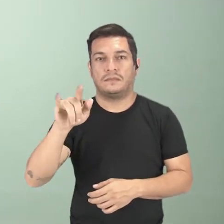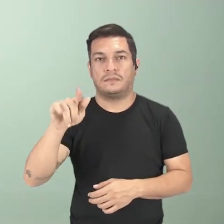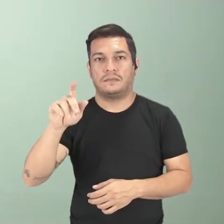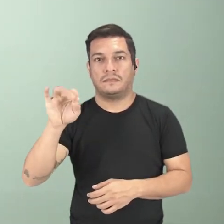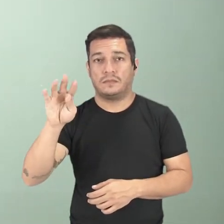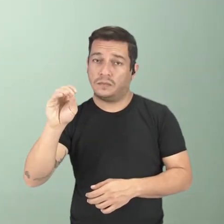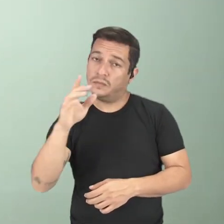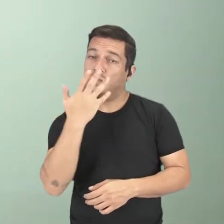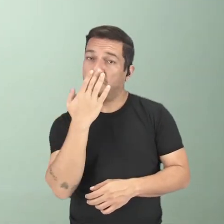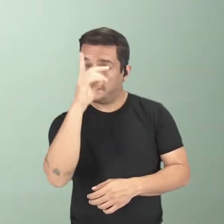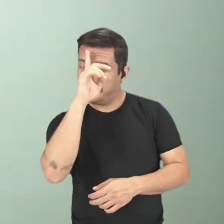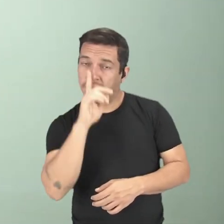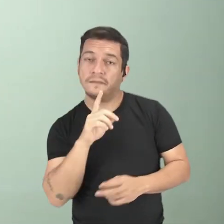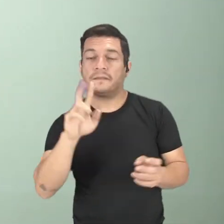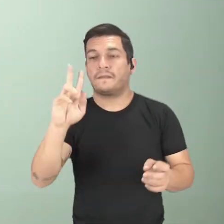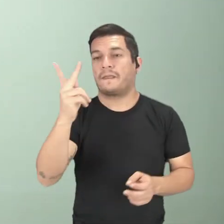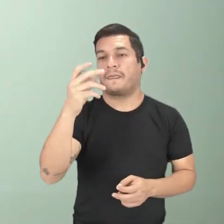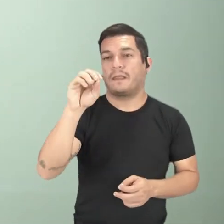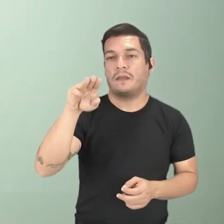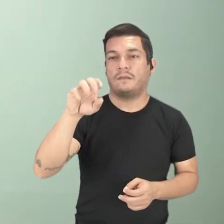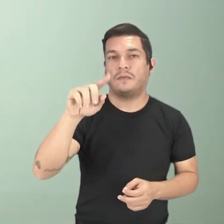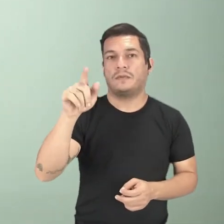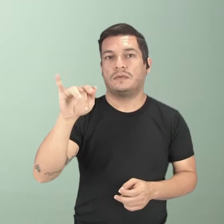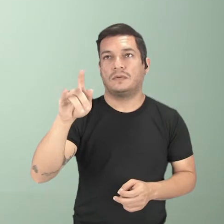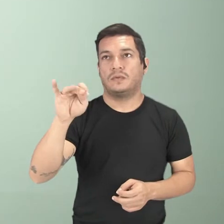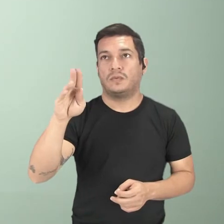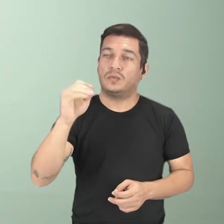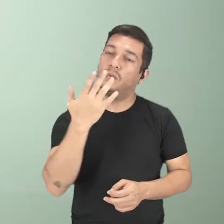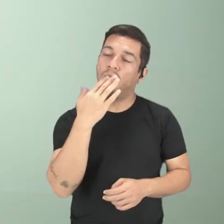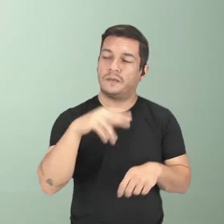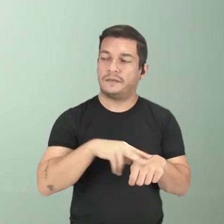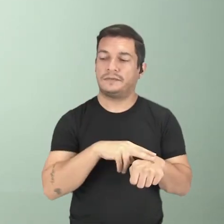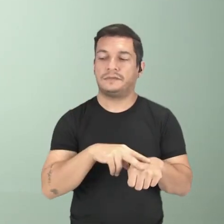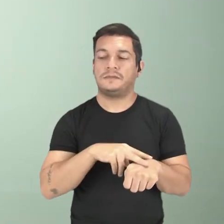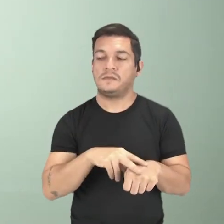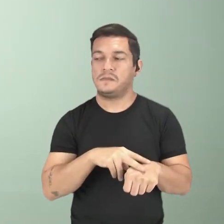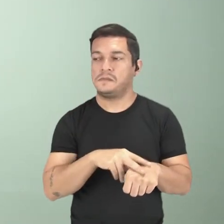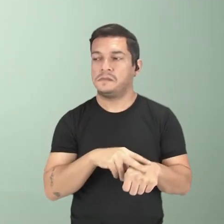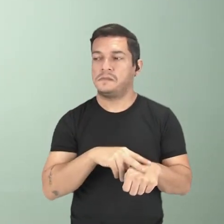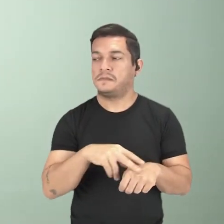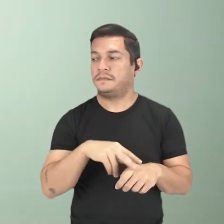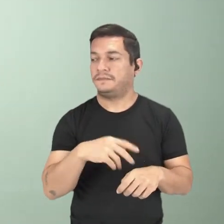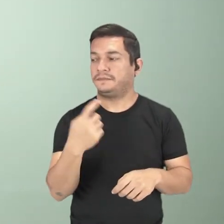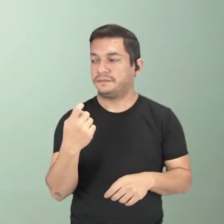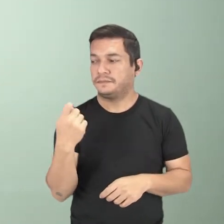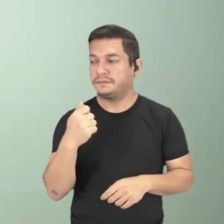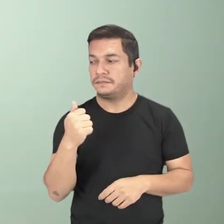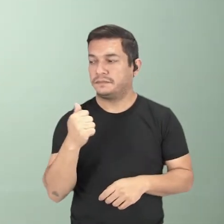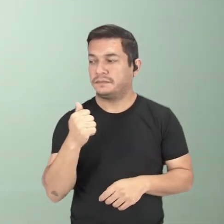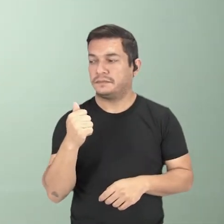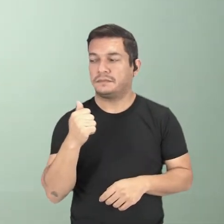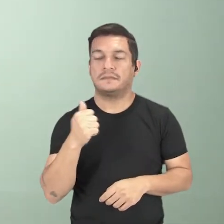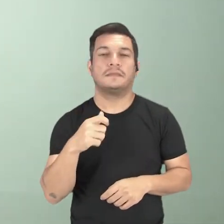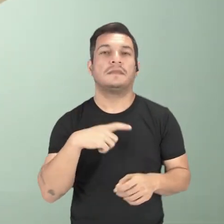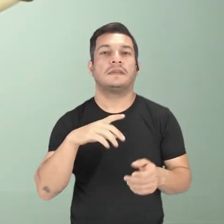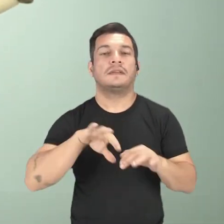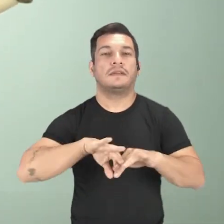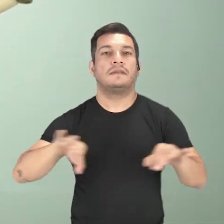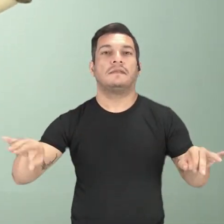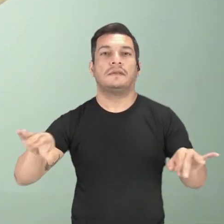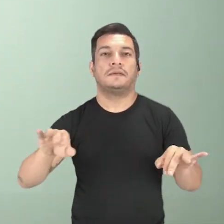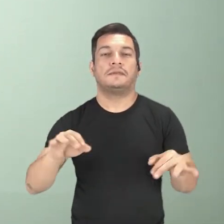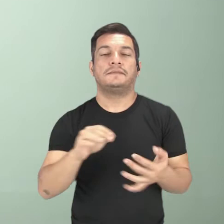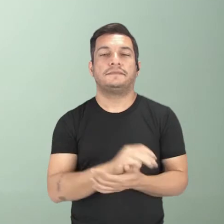cor amarela, e homozigoto recessivo, cor verde. Então, primeiro ele pegou duas características e separou bem